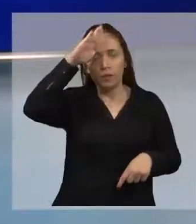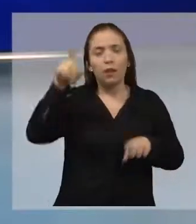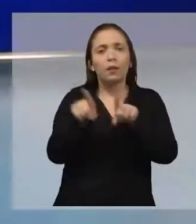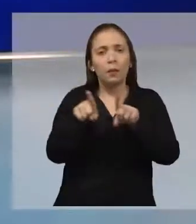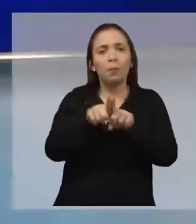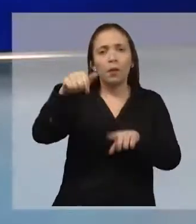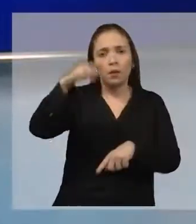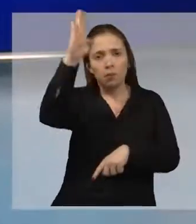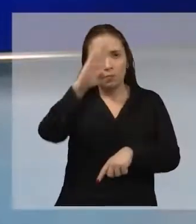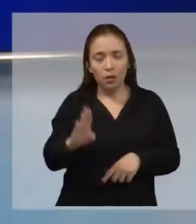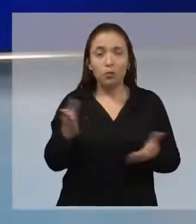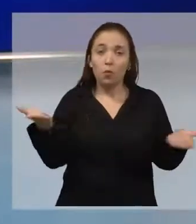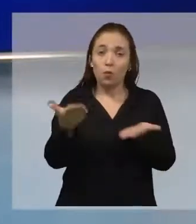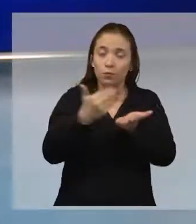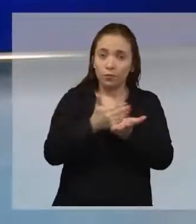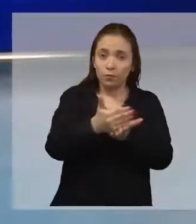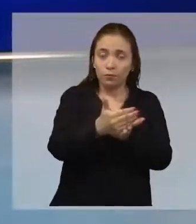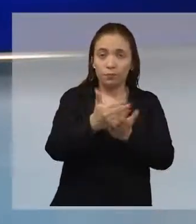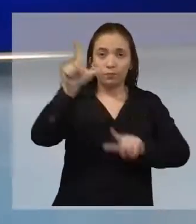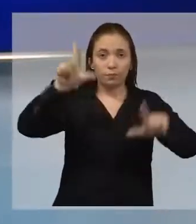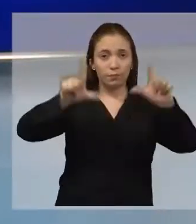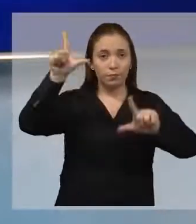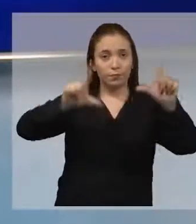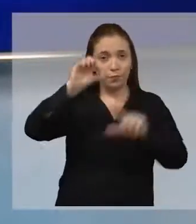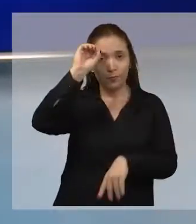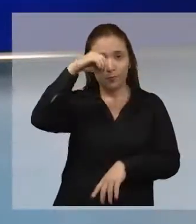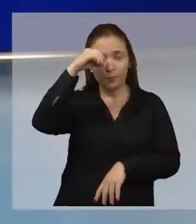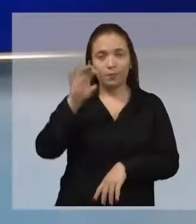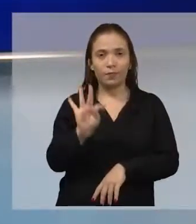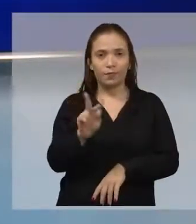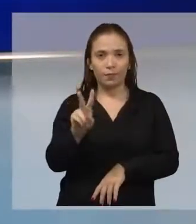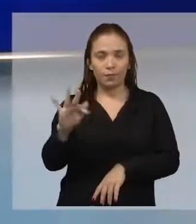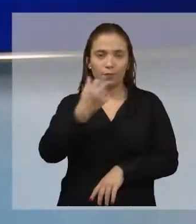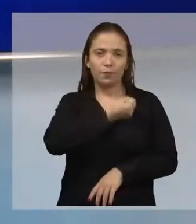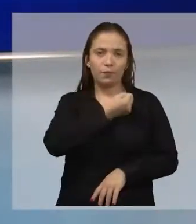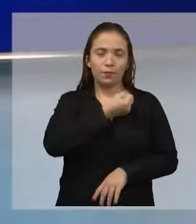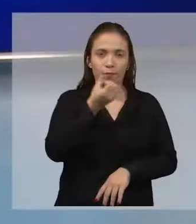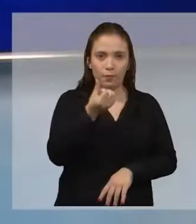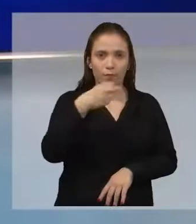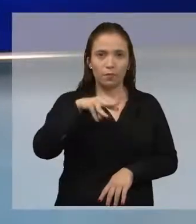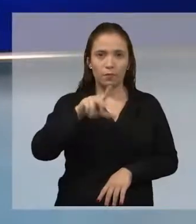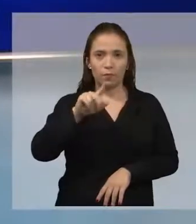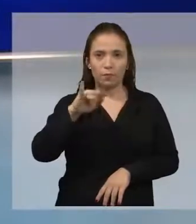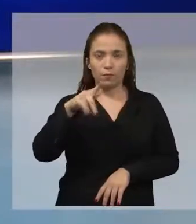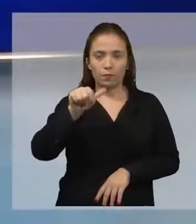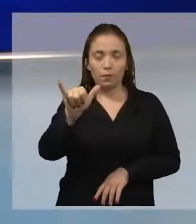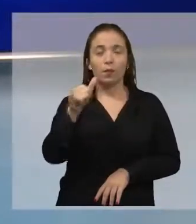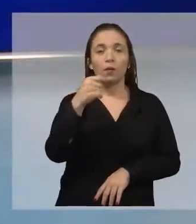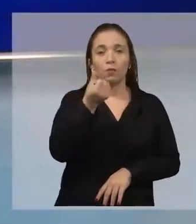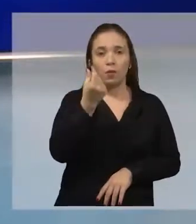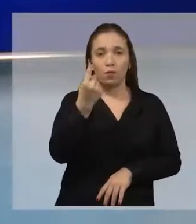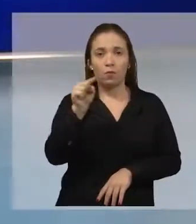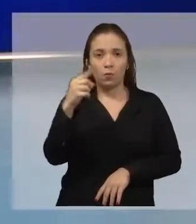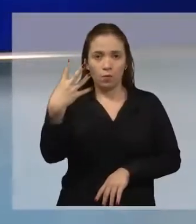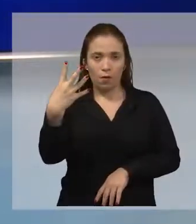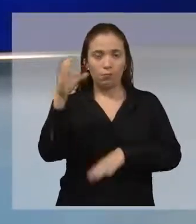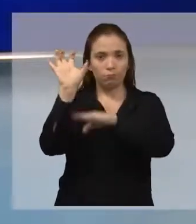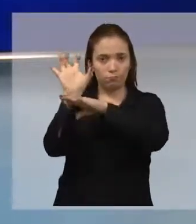brasileira, que nós estamos iniciando mais uma edição do programa Observatório pela TV Fortaleza, canal 6 da Multiplay e 61.4